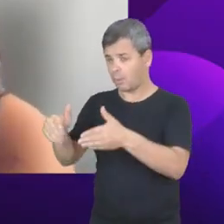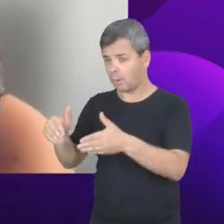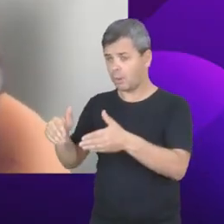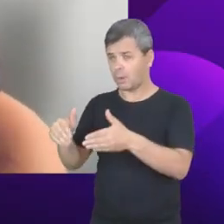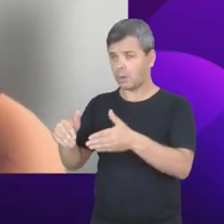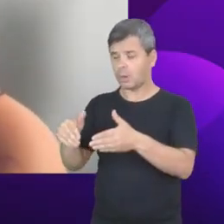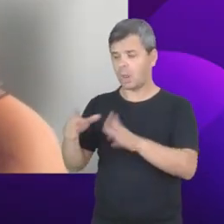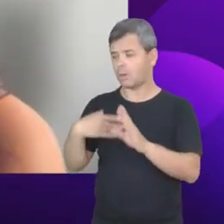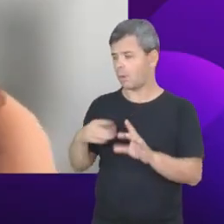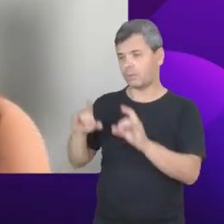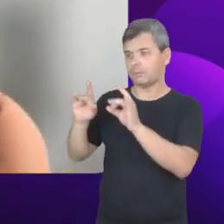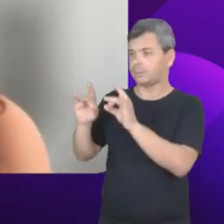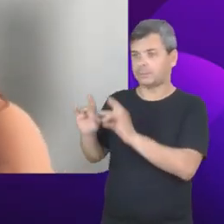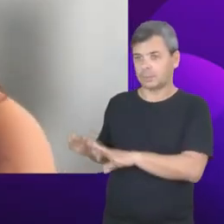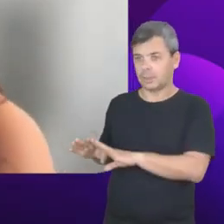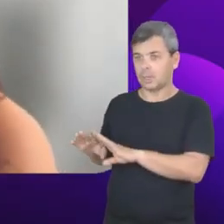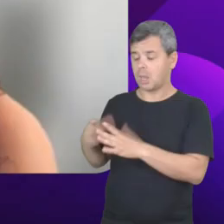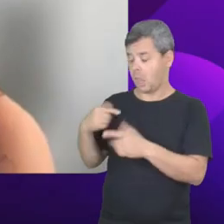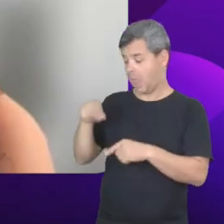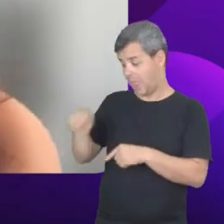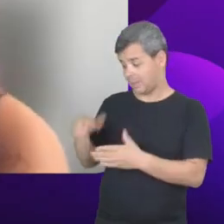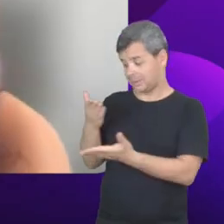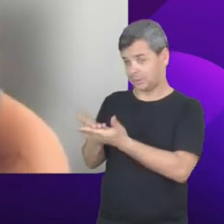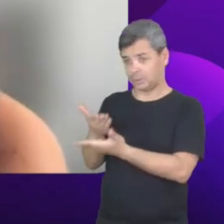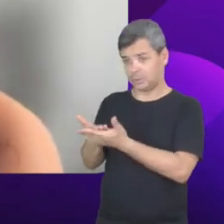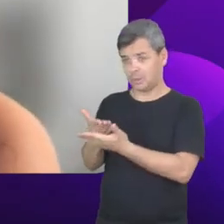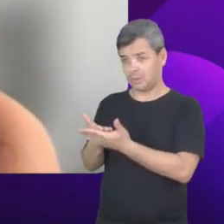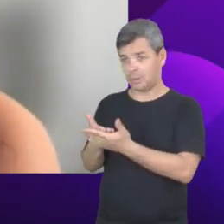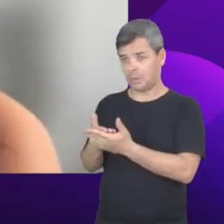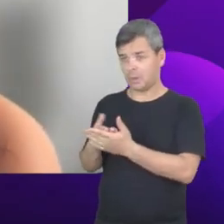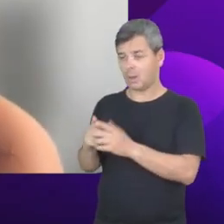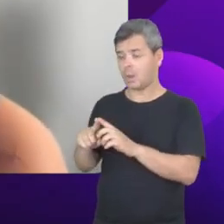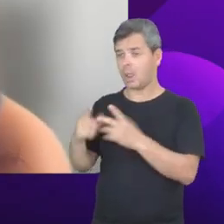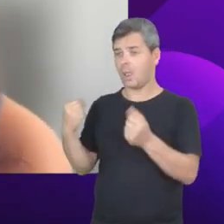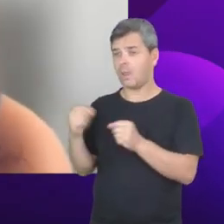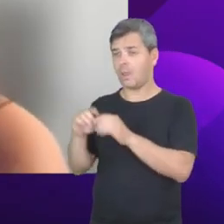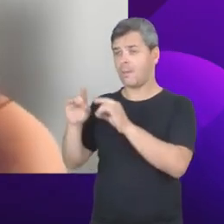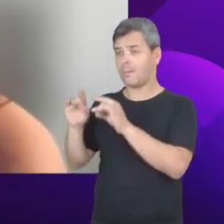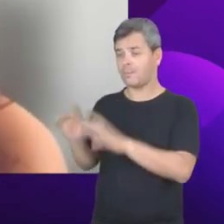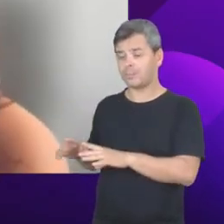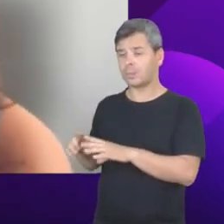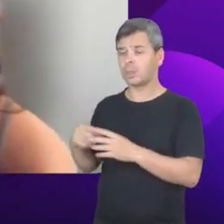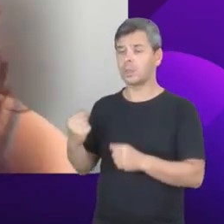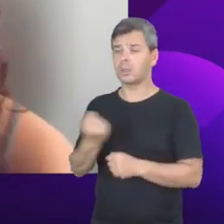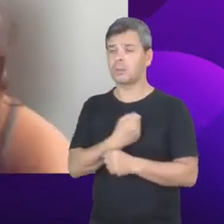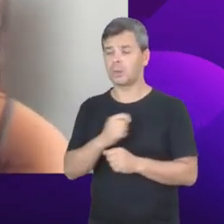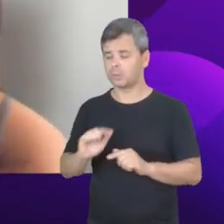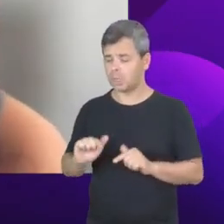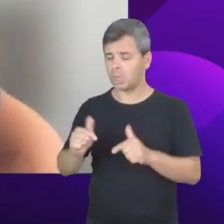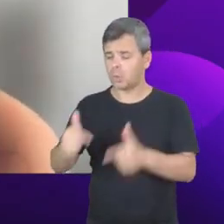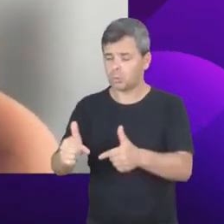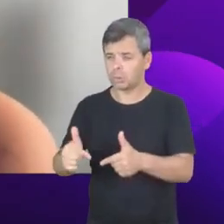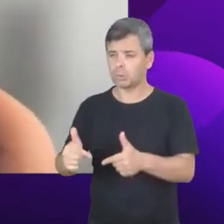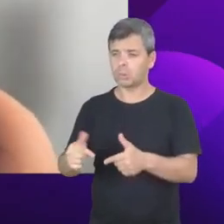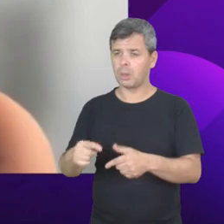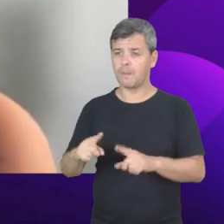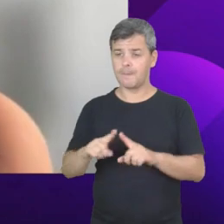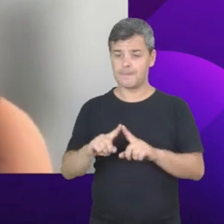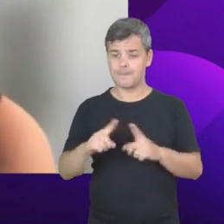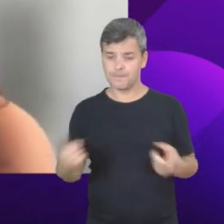na clandestinidade, e esses estudantes também colocados na clandestinidade, muitos indo para a luta armada, mas